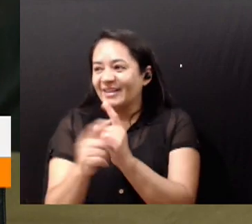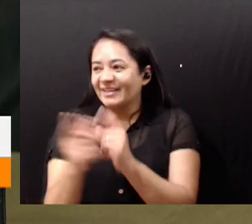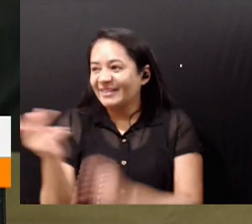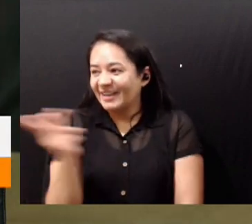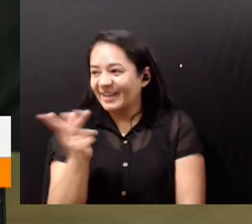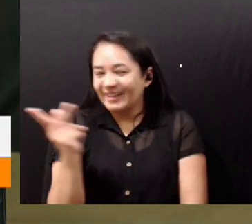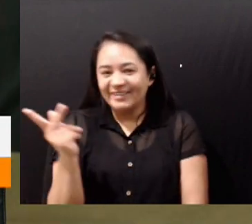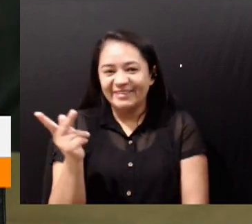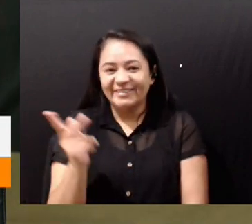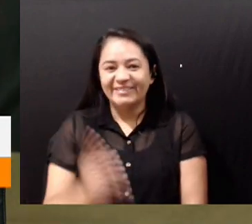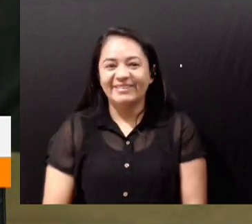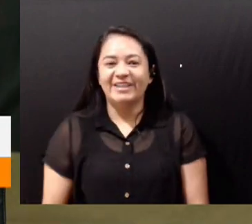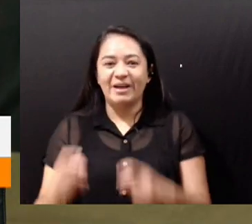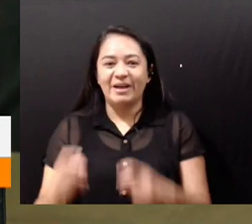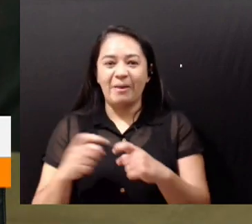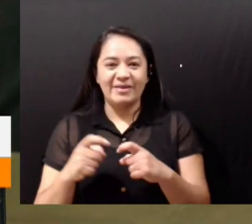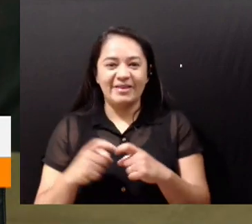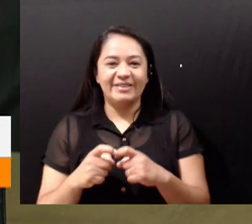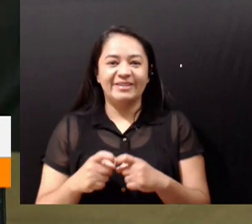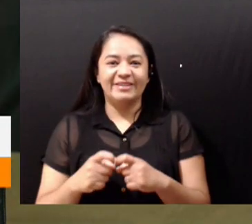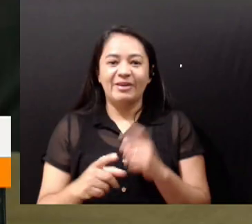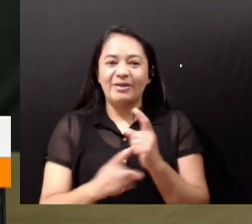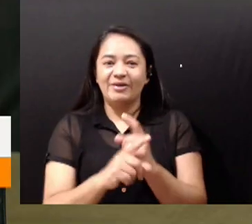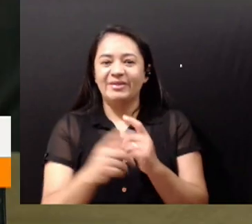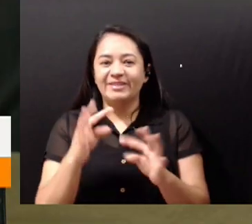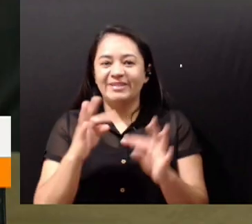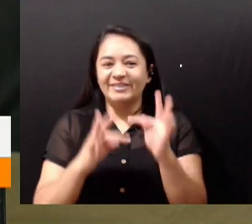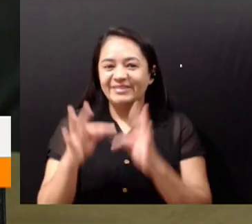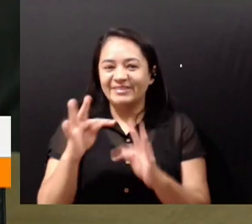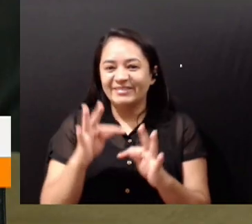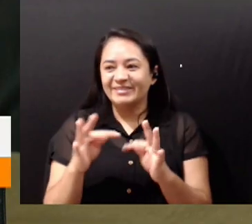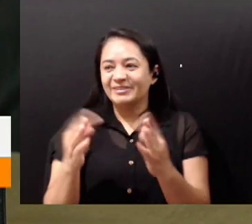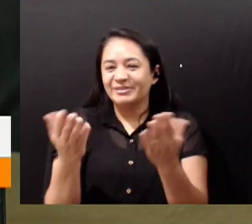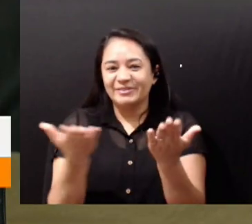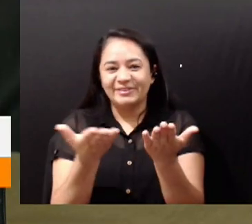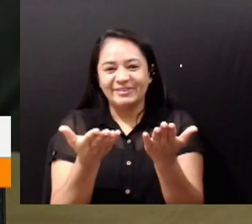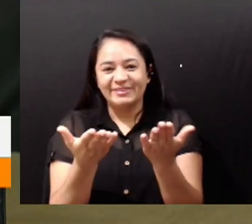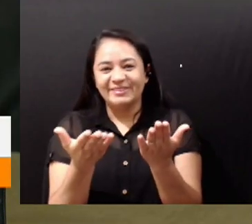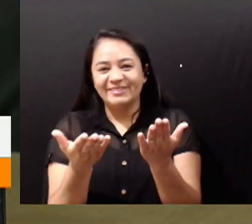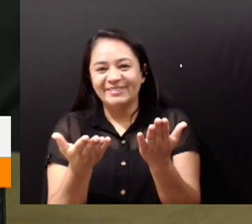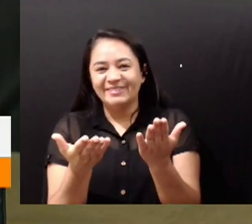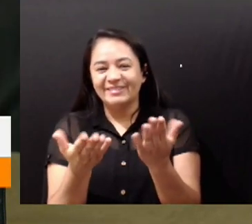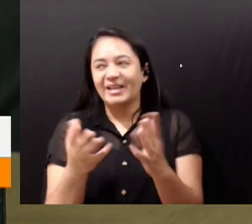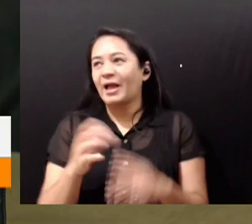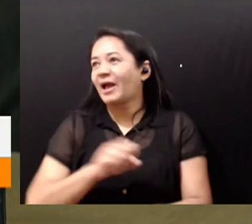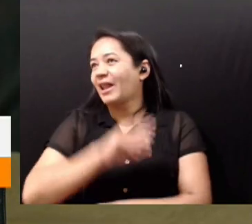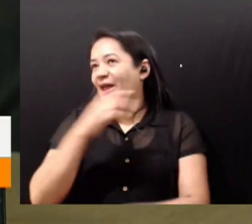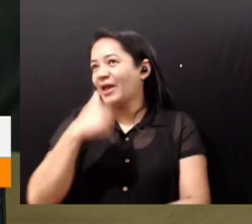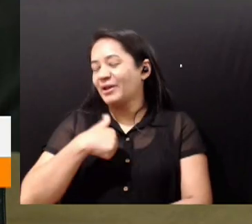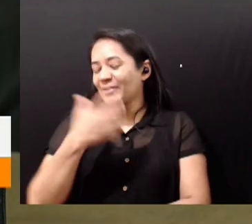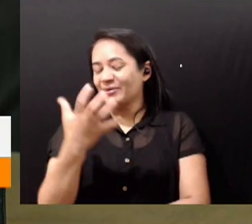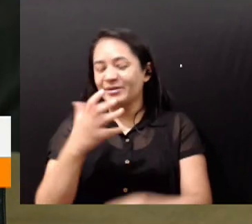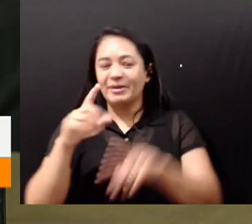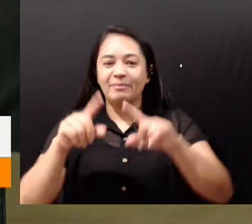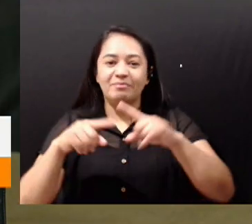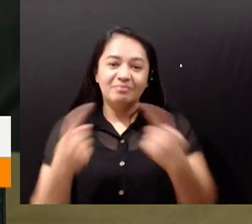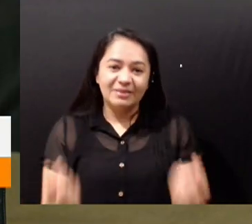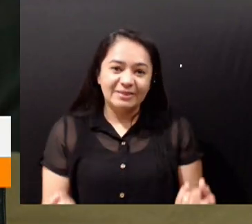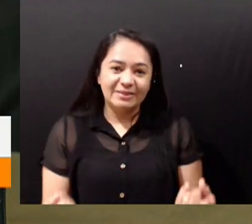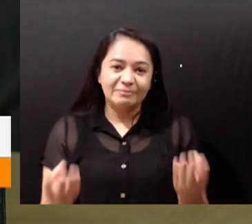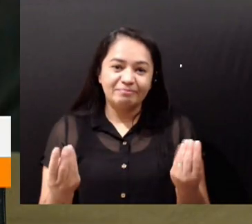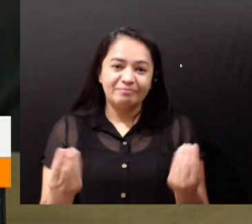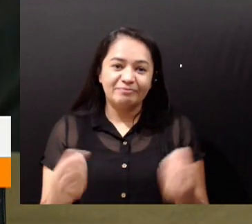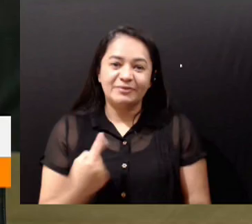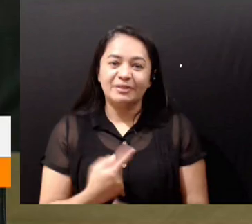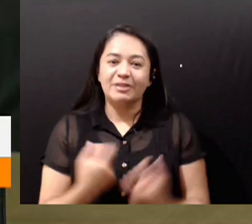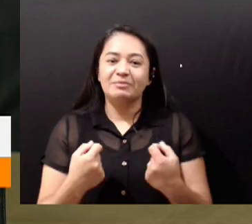médica endocrinologista, uma sessão aqui com a Naíma? Claro que sim, mas, gente, a gente precisa entregar,